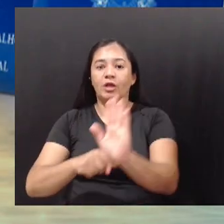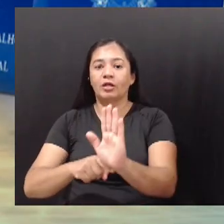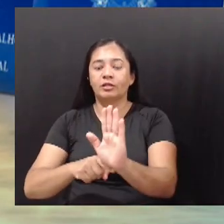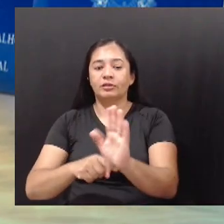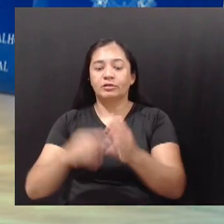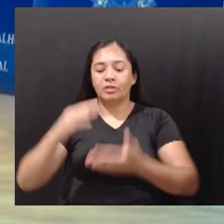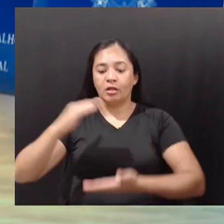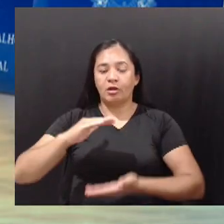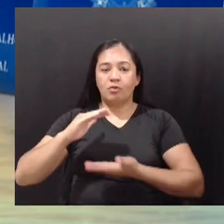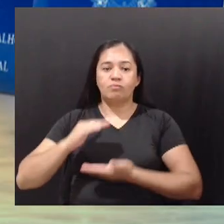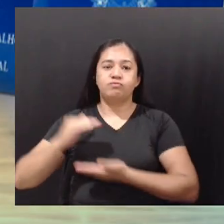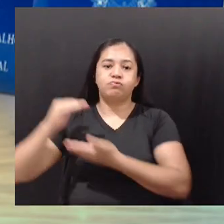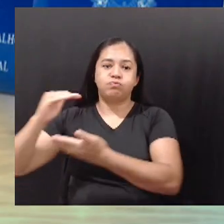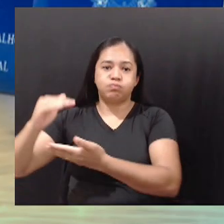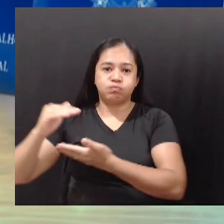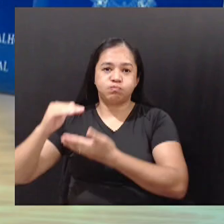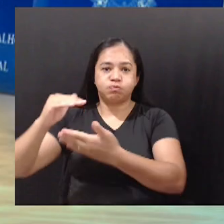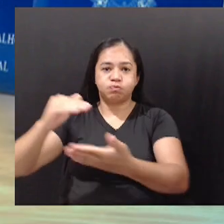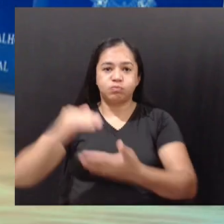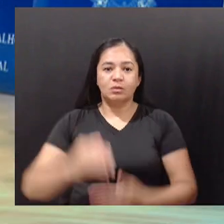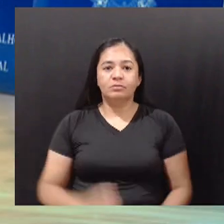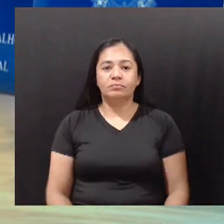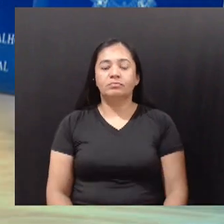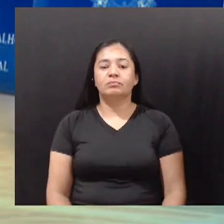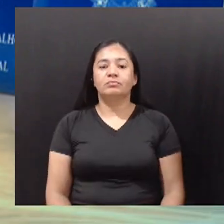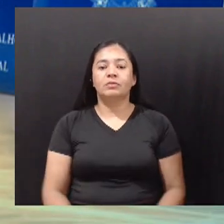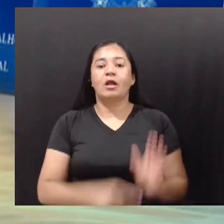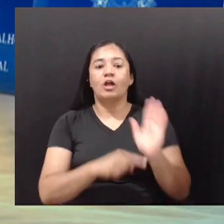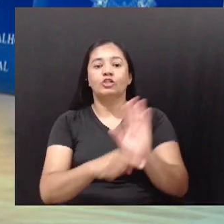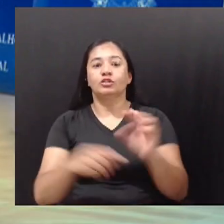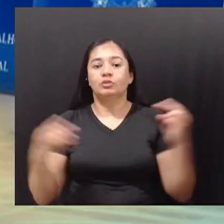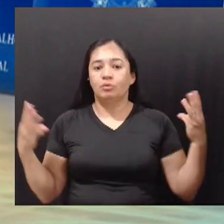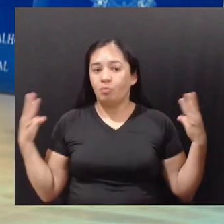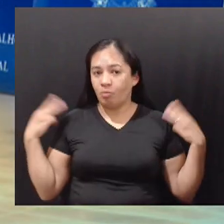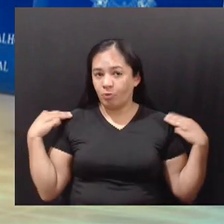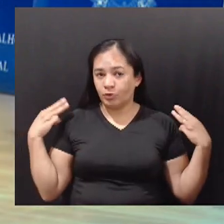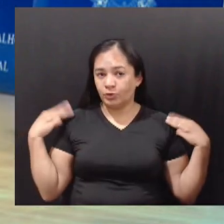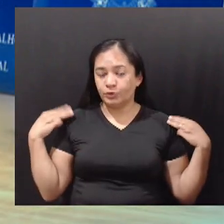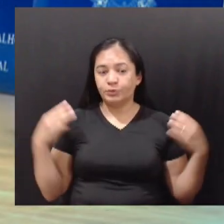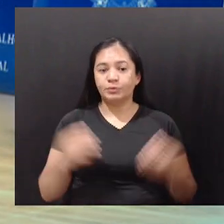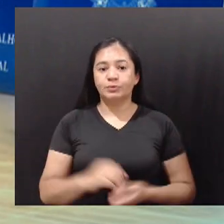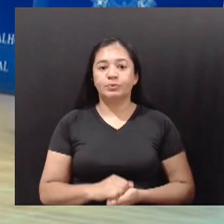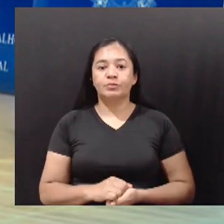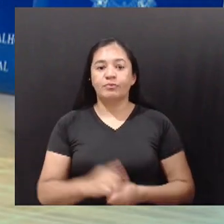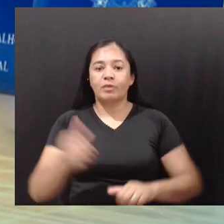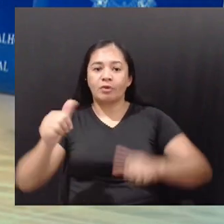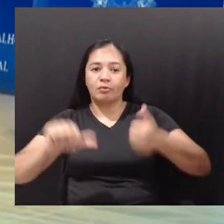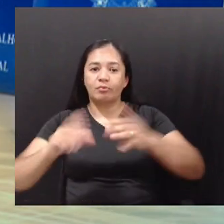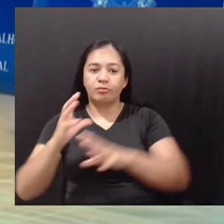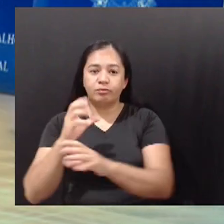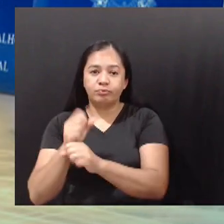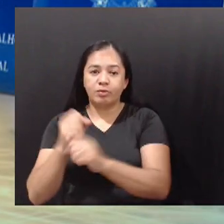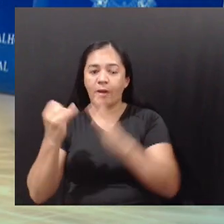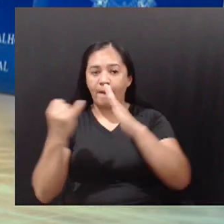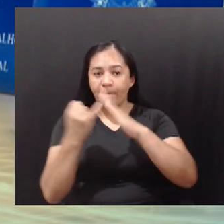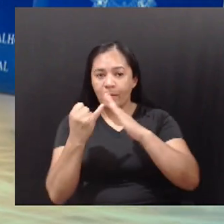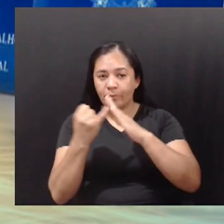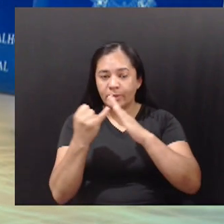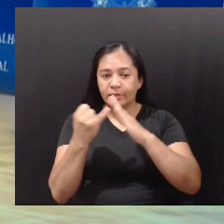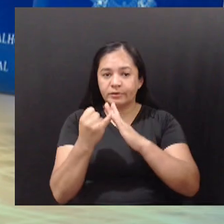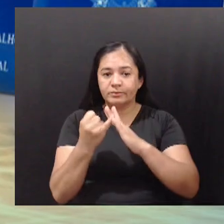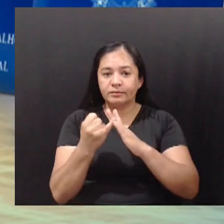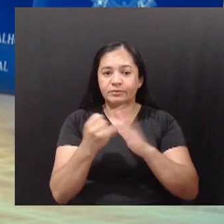de mercadorias, ajudante de motorista, analista imobiliário,